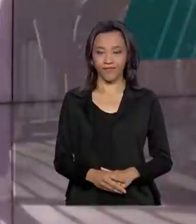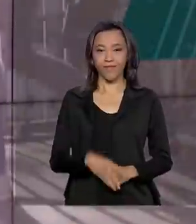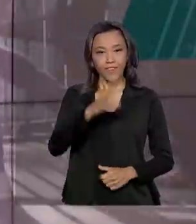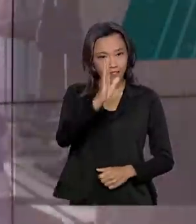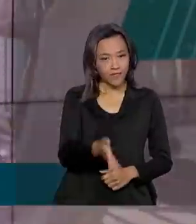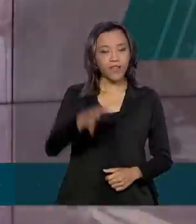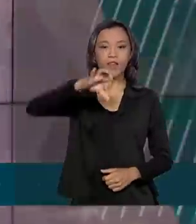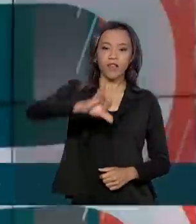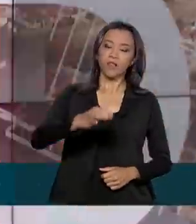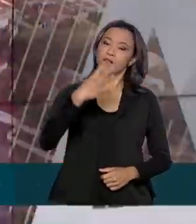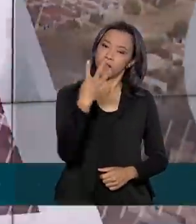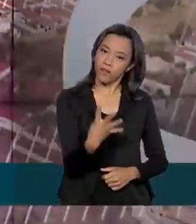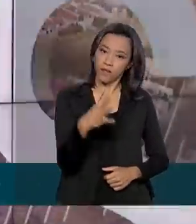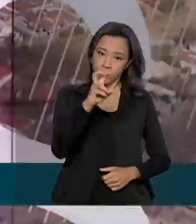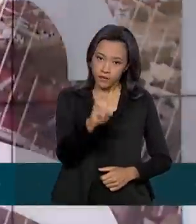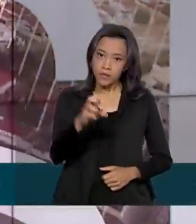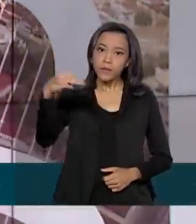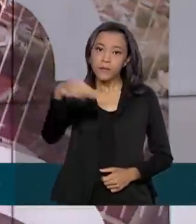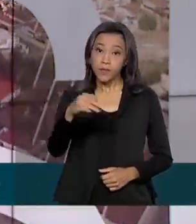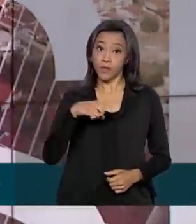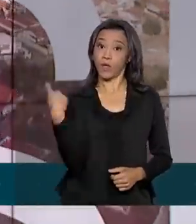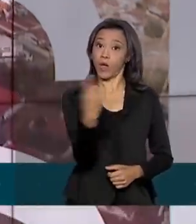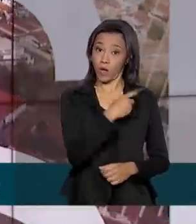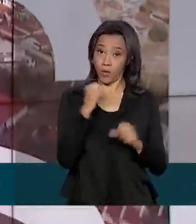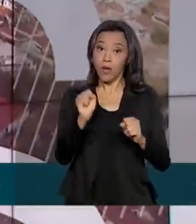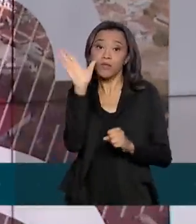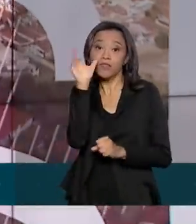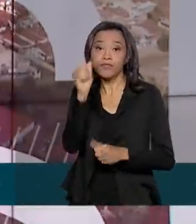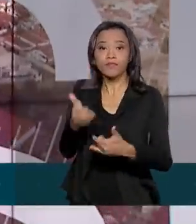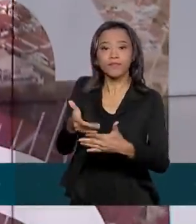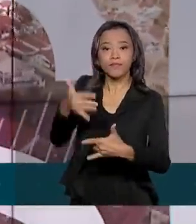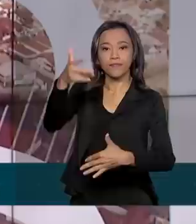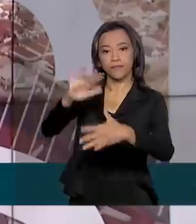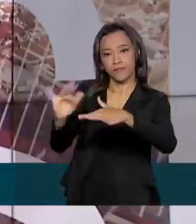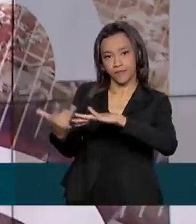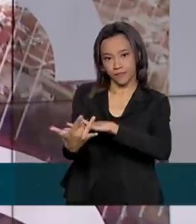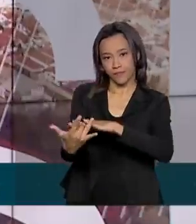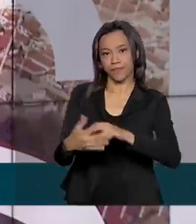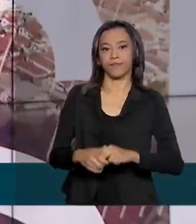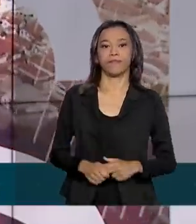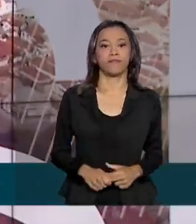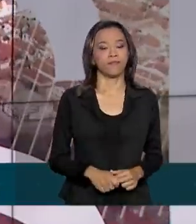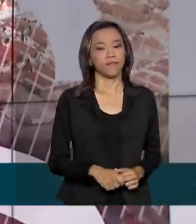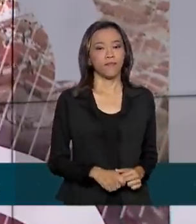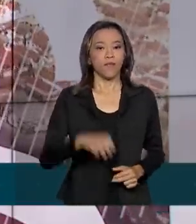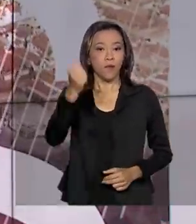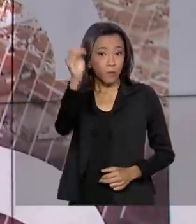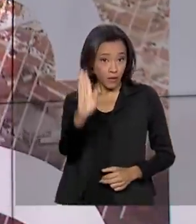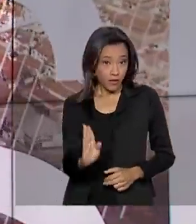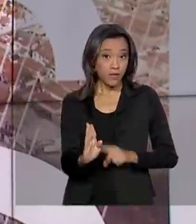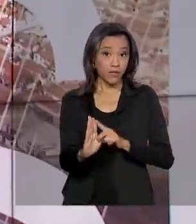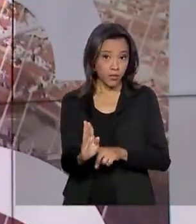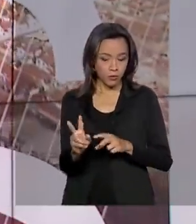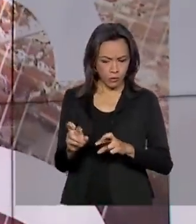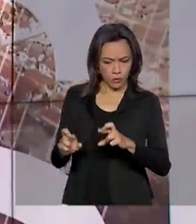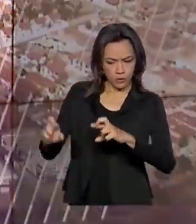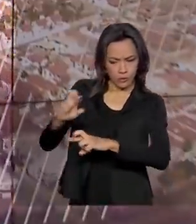São 9 horas e 45 minutos, nós estamos ao vivo também pelas redes sociais. O Brasil